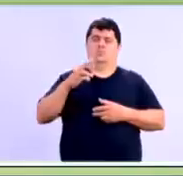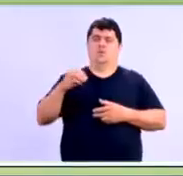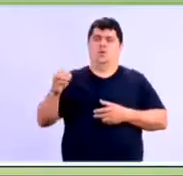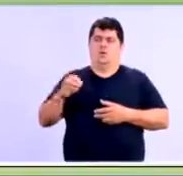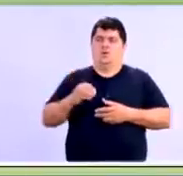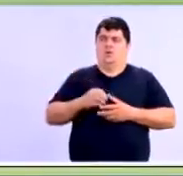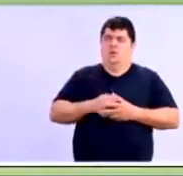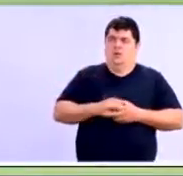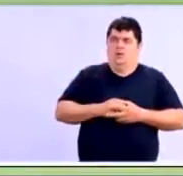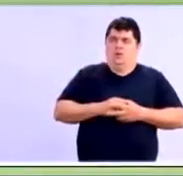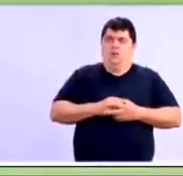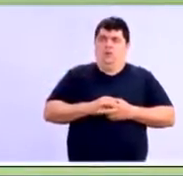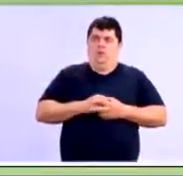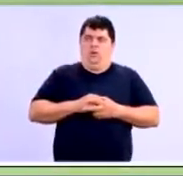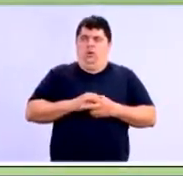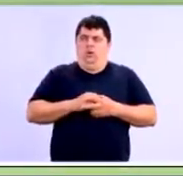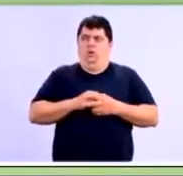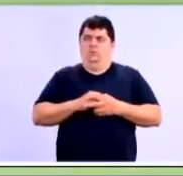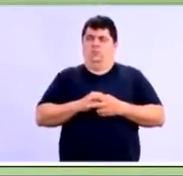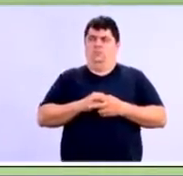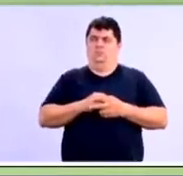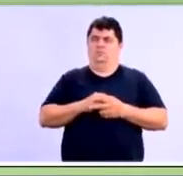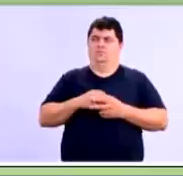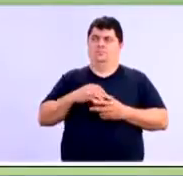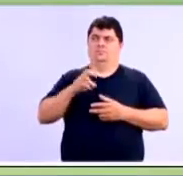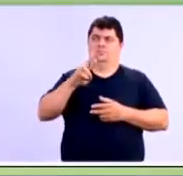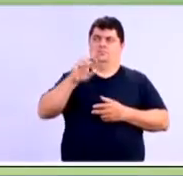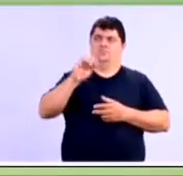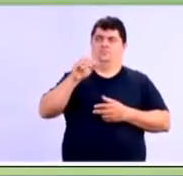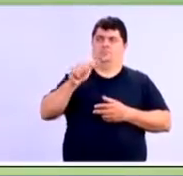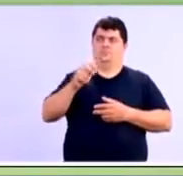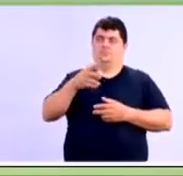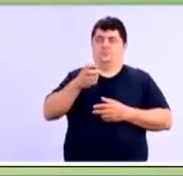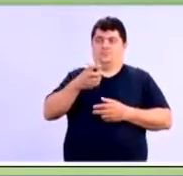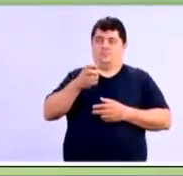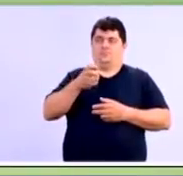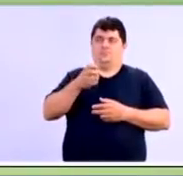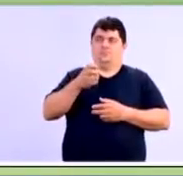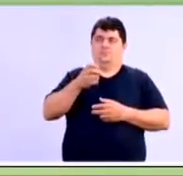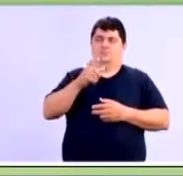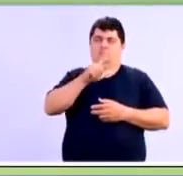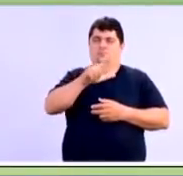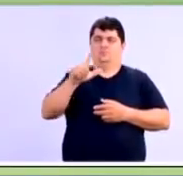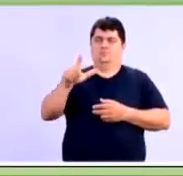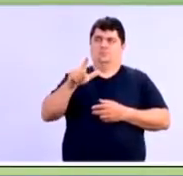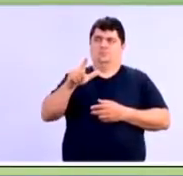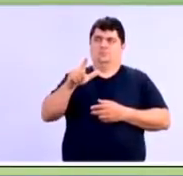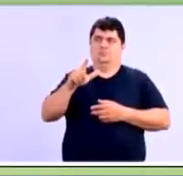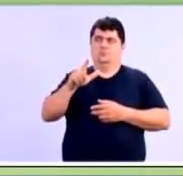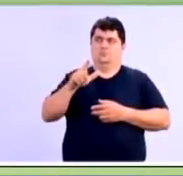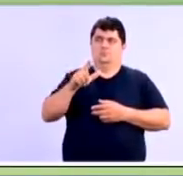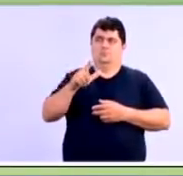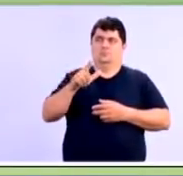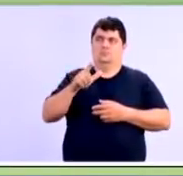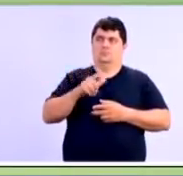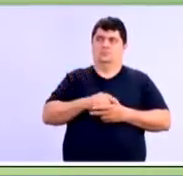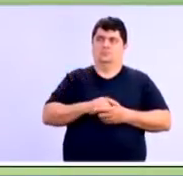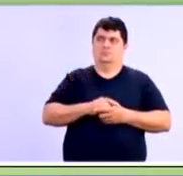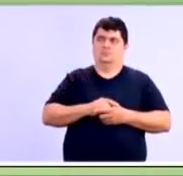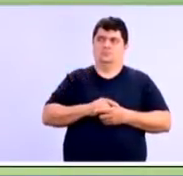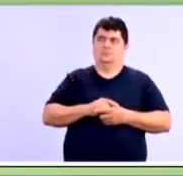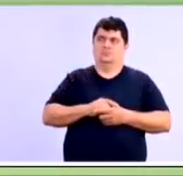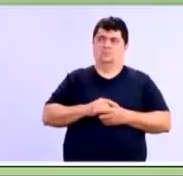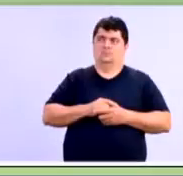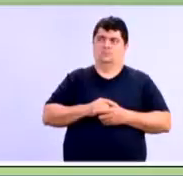12.300. Então vamos colocar aqui, é igual o ROA, é igual o lucro líquido, colocar o número já, né?